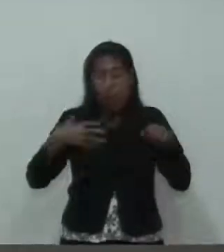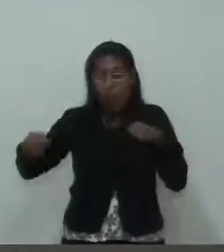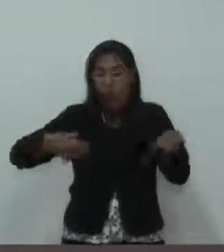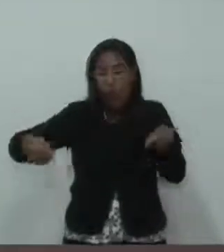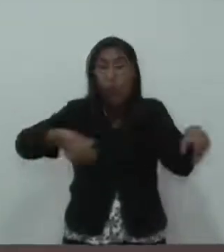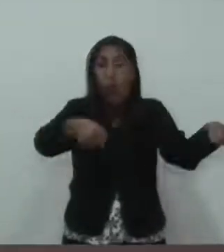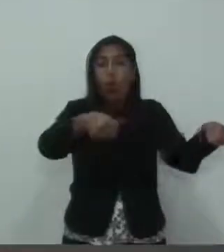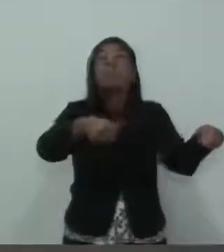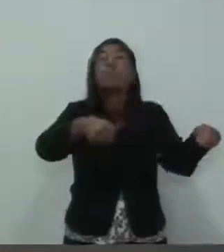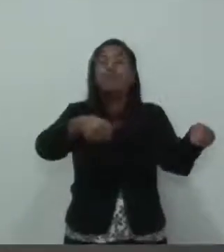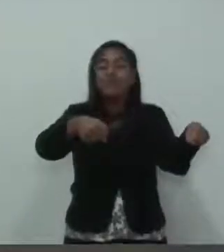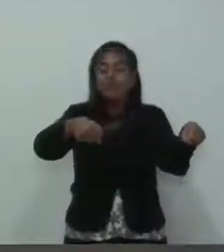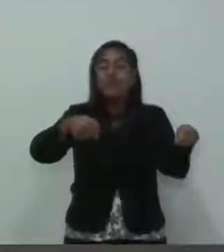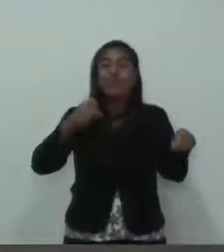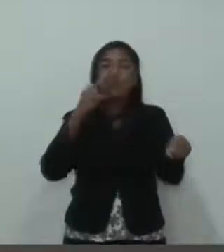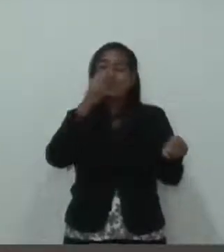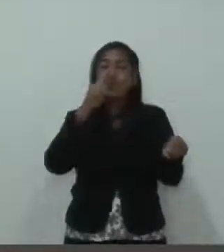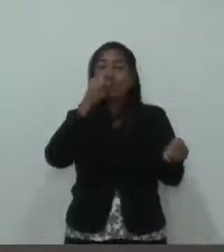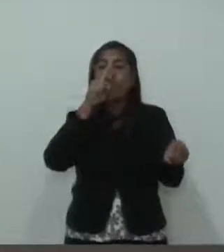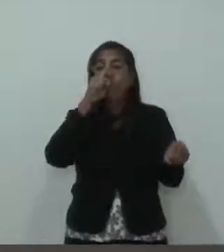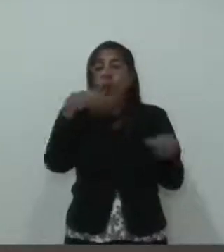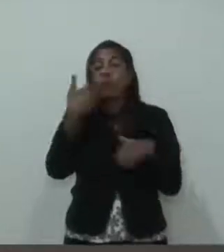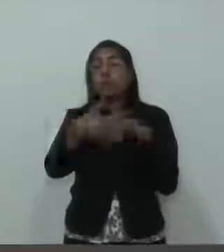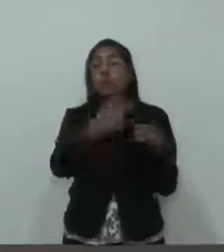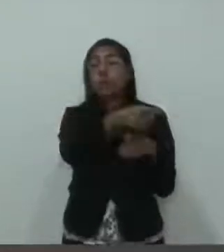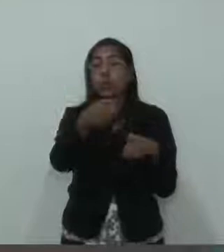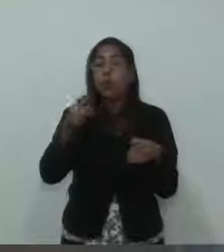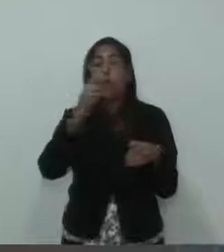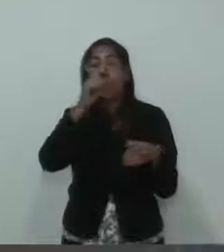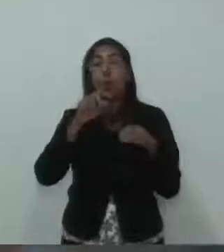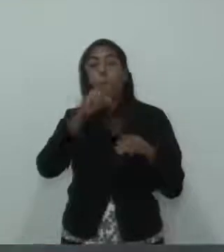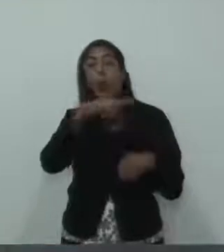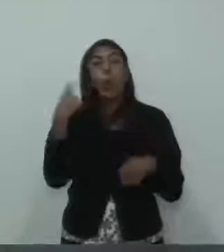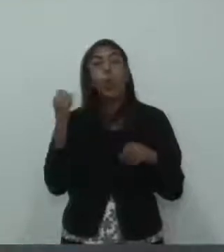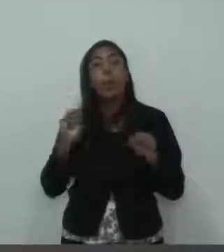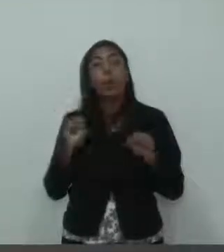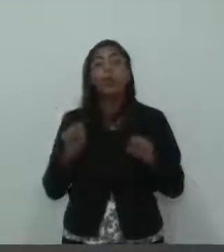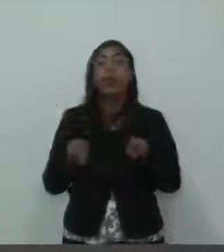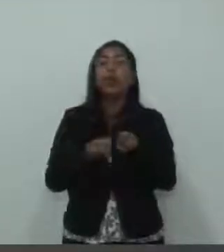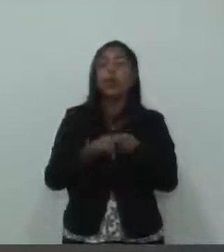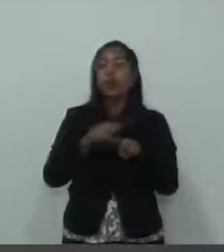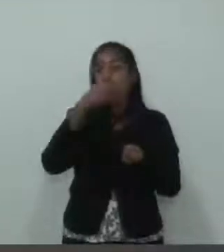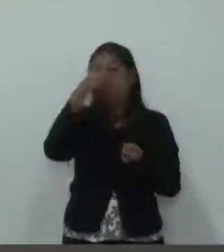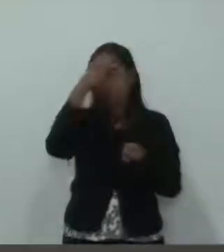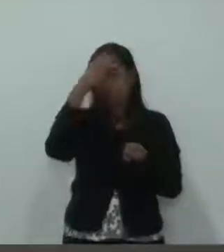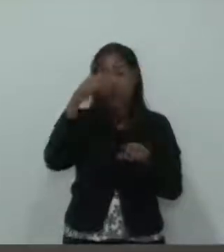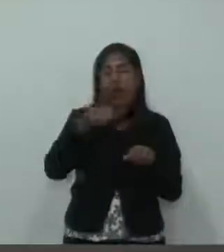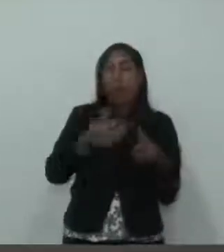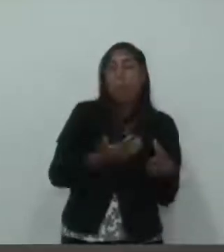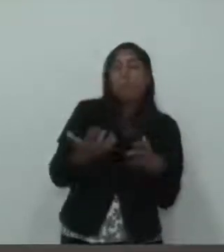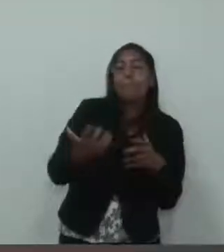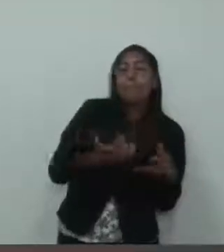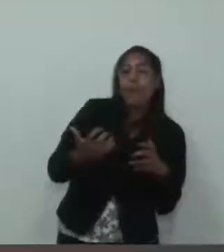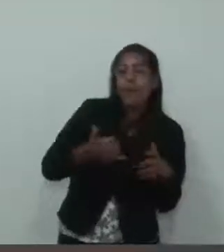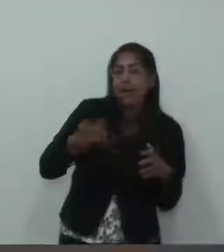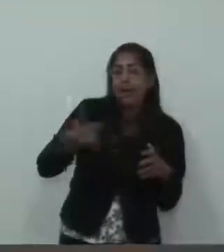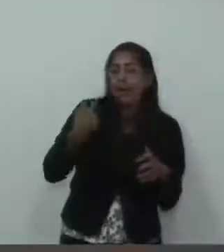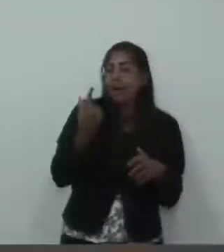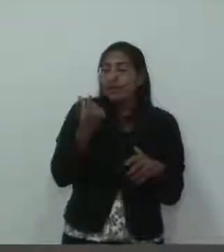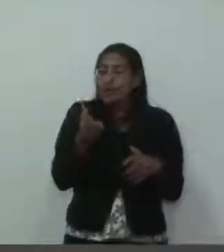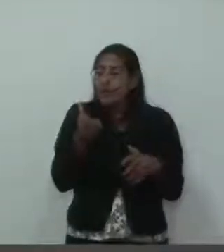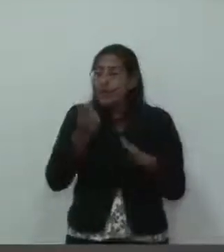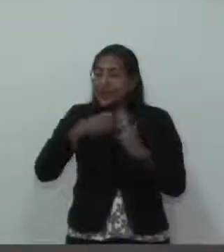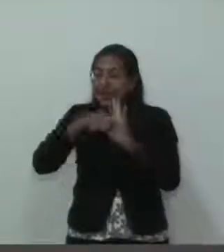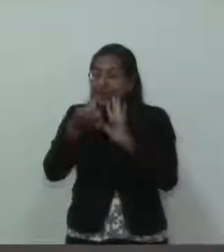pode transmitir para todos os presentes não imunes. Além disso, em menos de 6 meses e os menores de 6 meses,